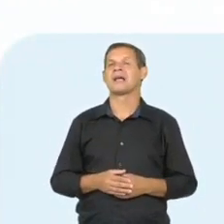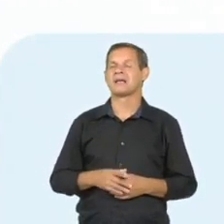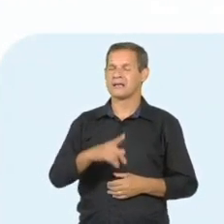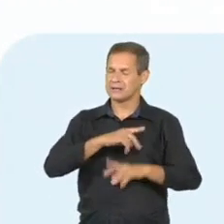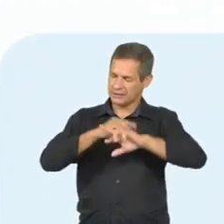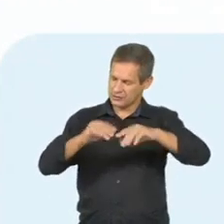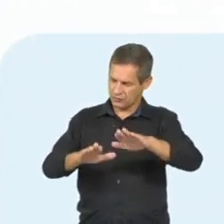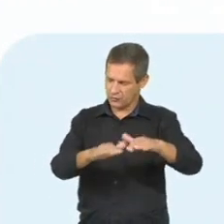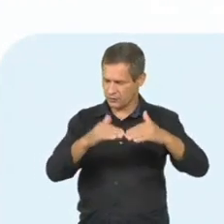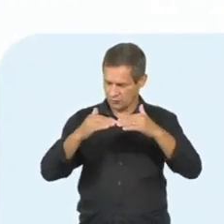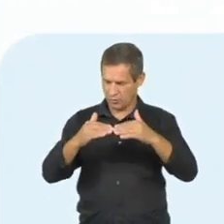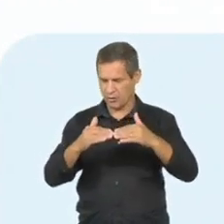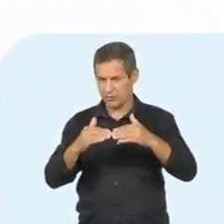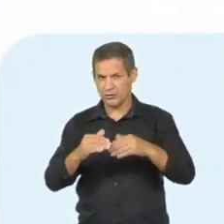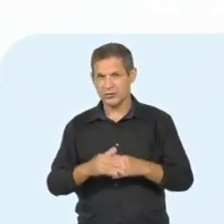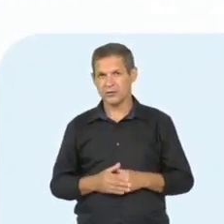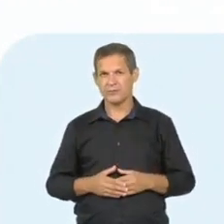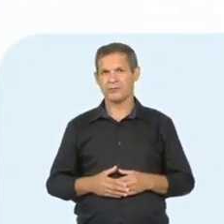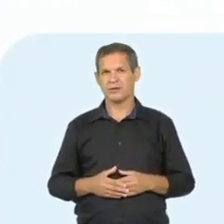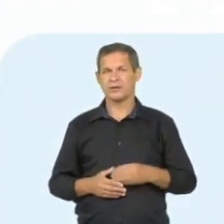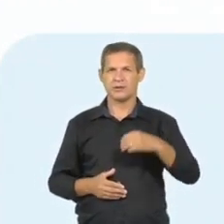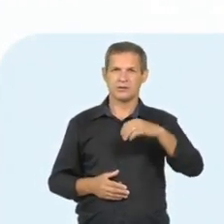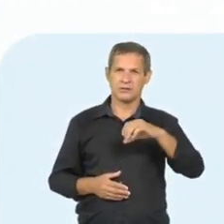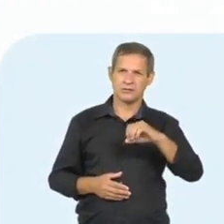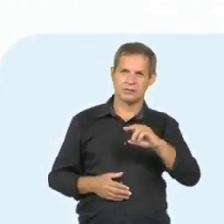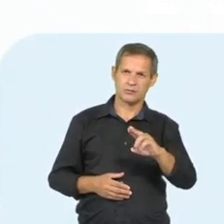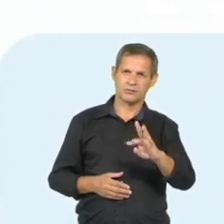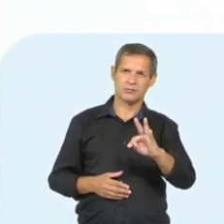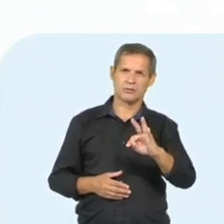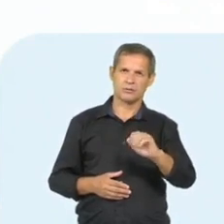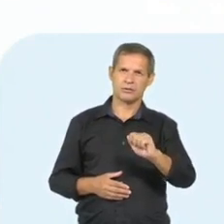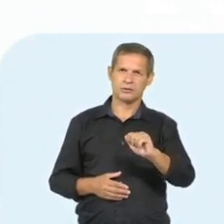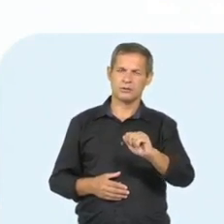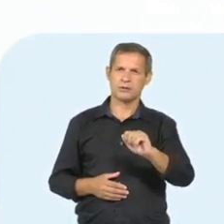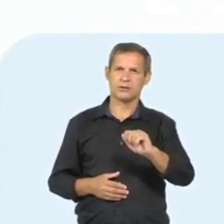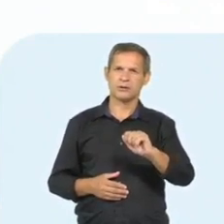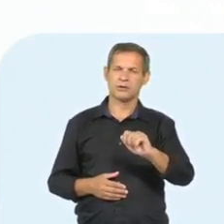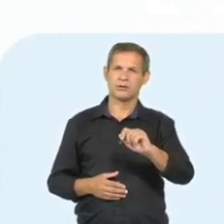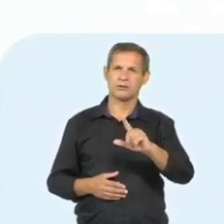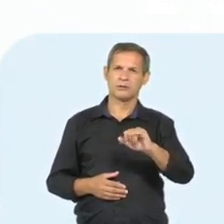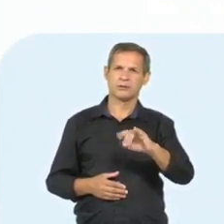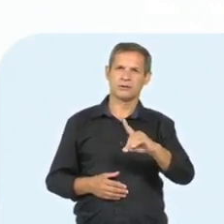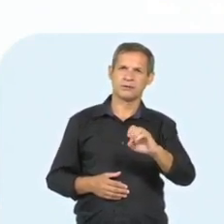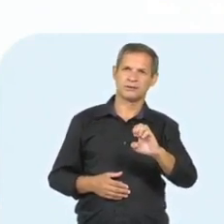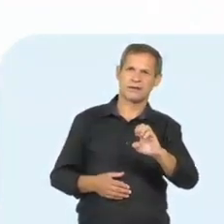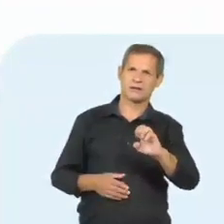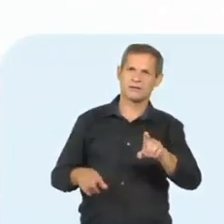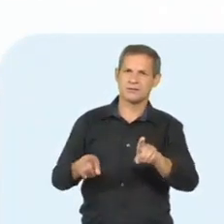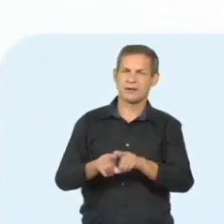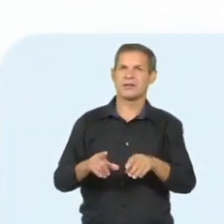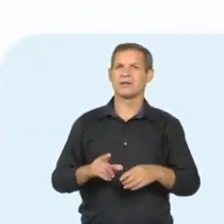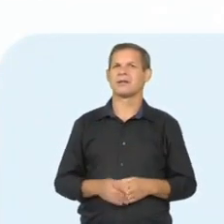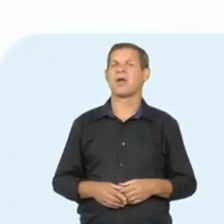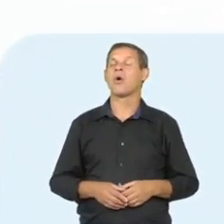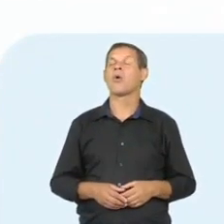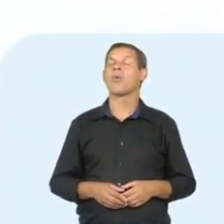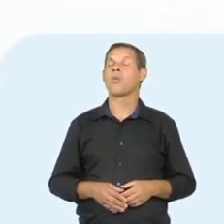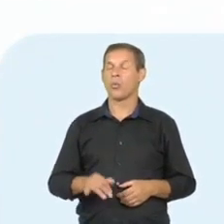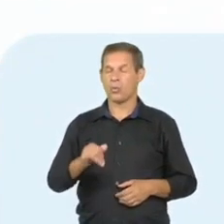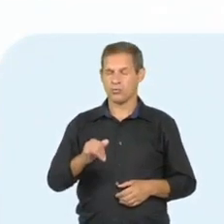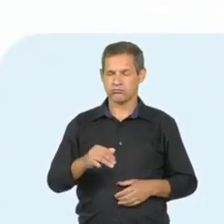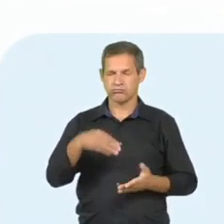diferentes padrões de morbimortalidade em uma mesma população. Então eu tenho um modelo tardio